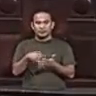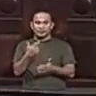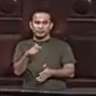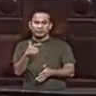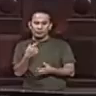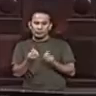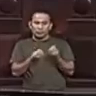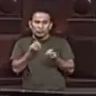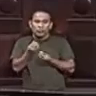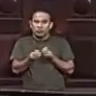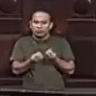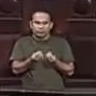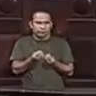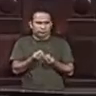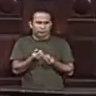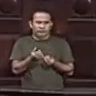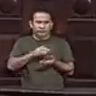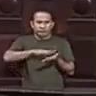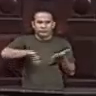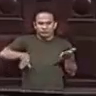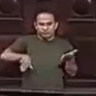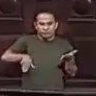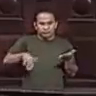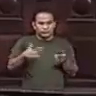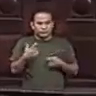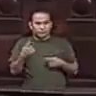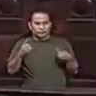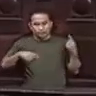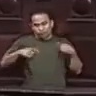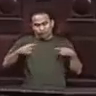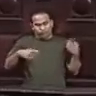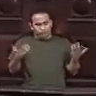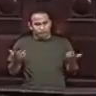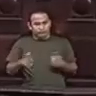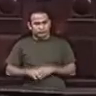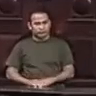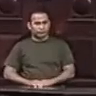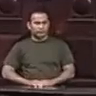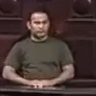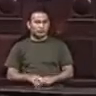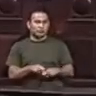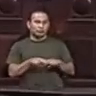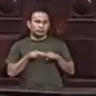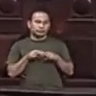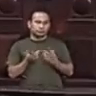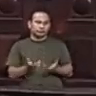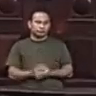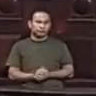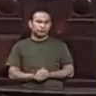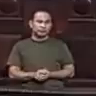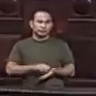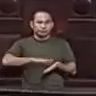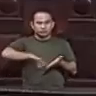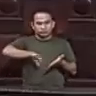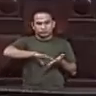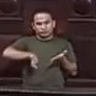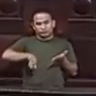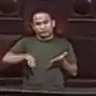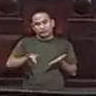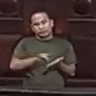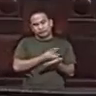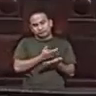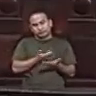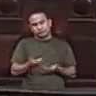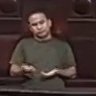há possibilidade alguma nem de discutir o fato de da retirada